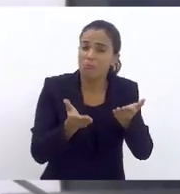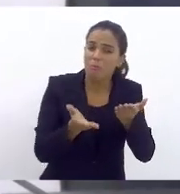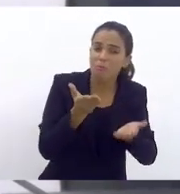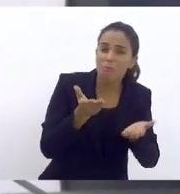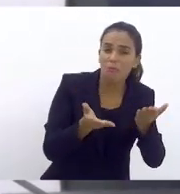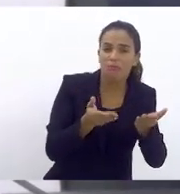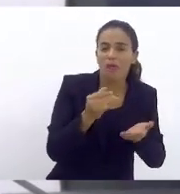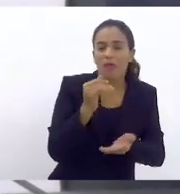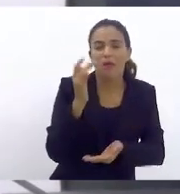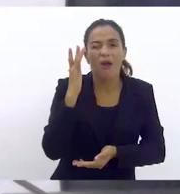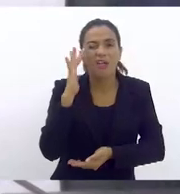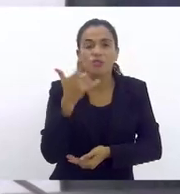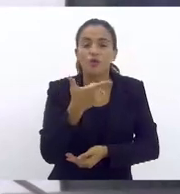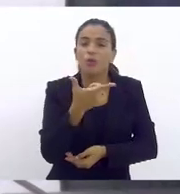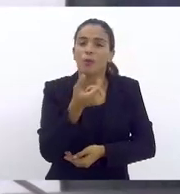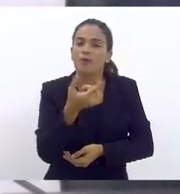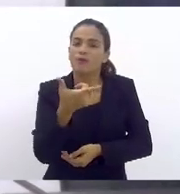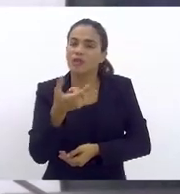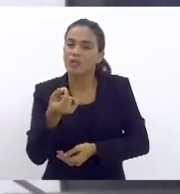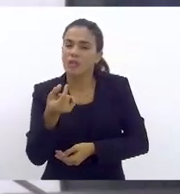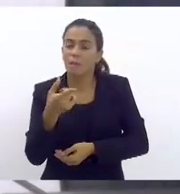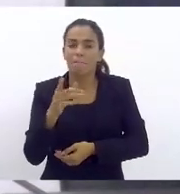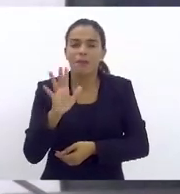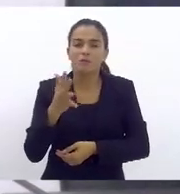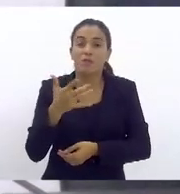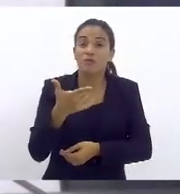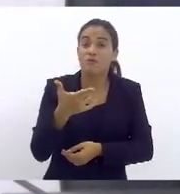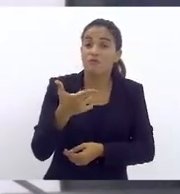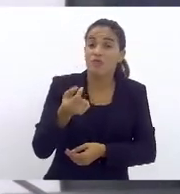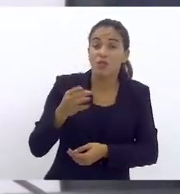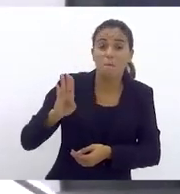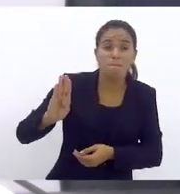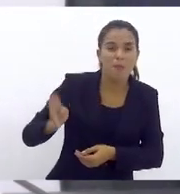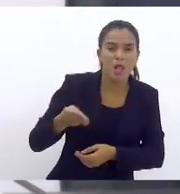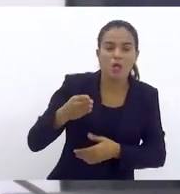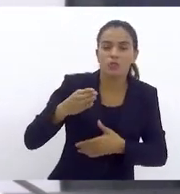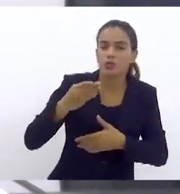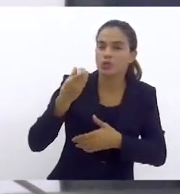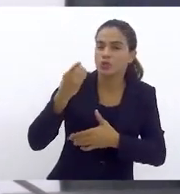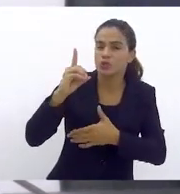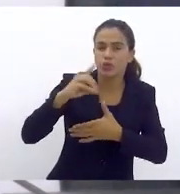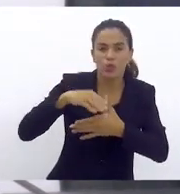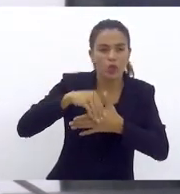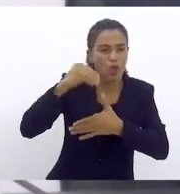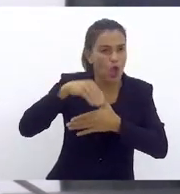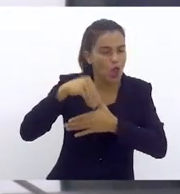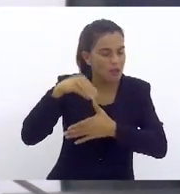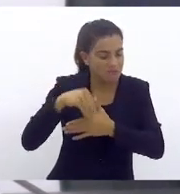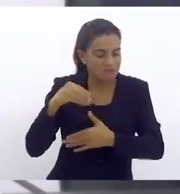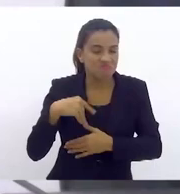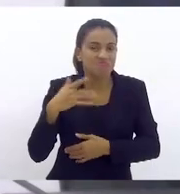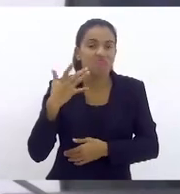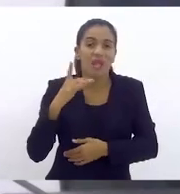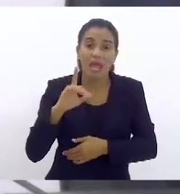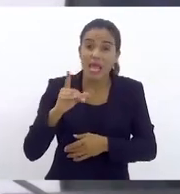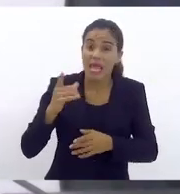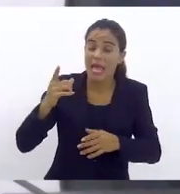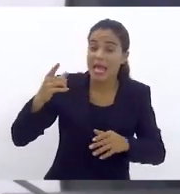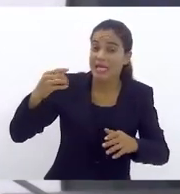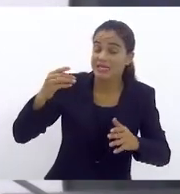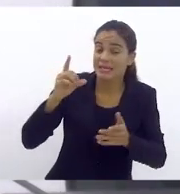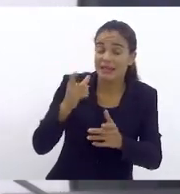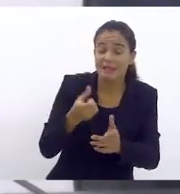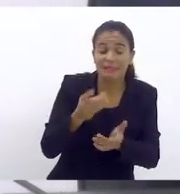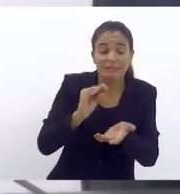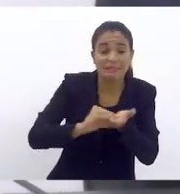e acho que em 2020 se deves teve em torno de 20 bilhões de dólares grande parte desse Está no setor